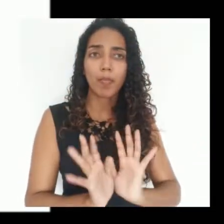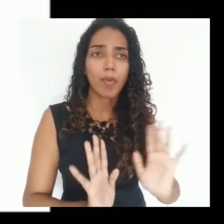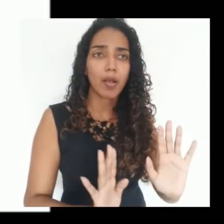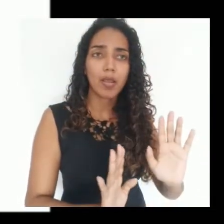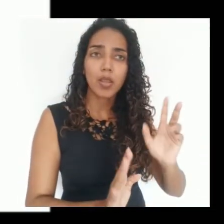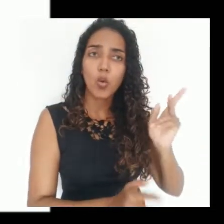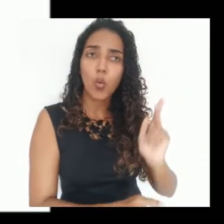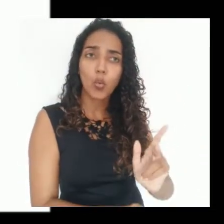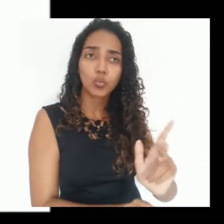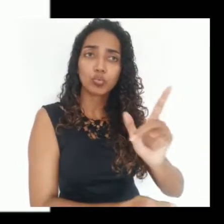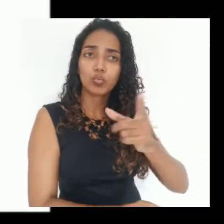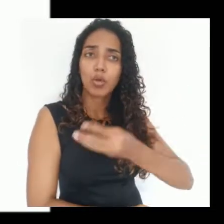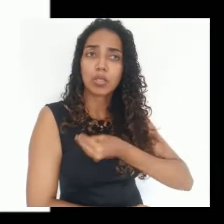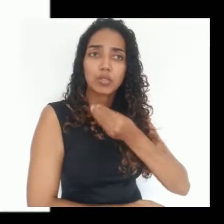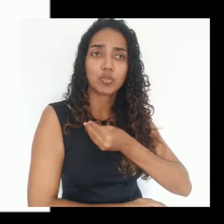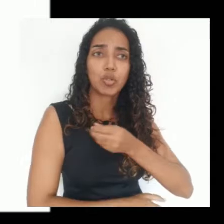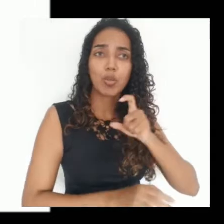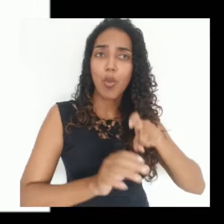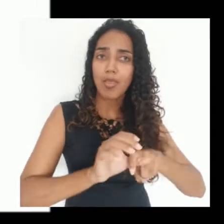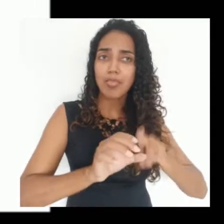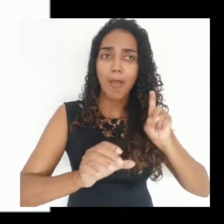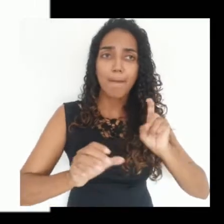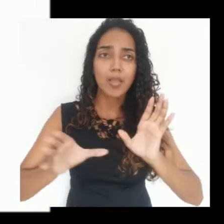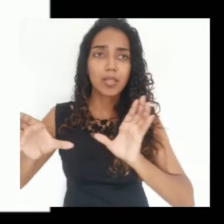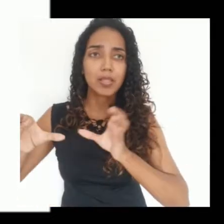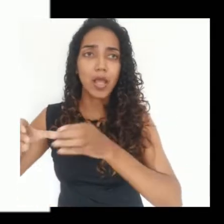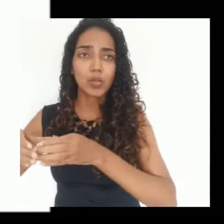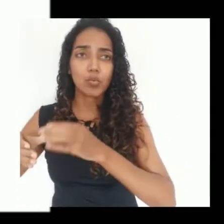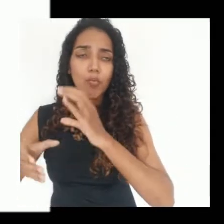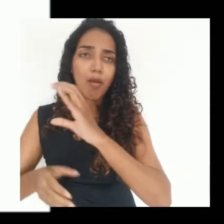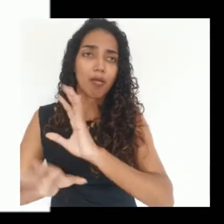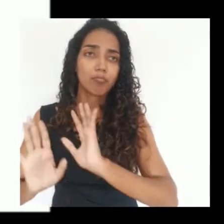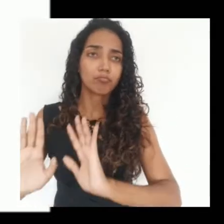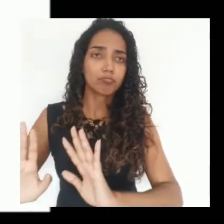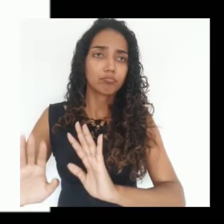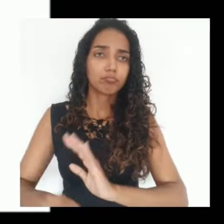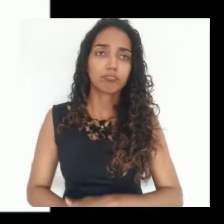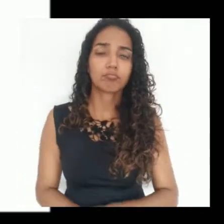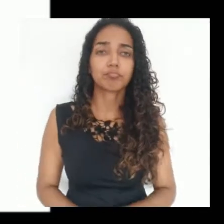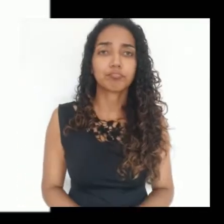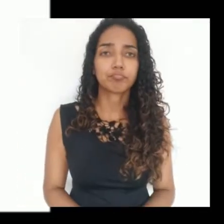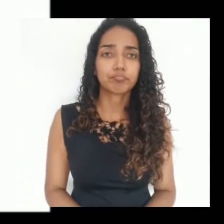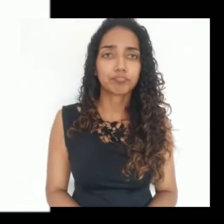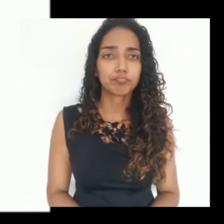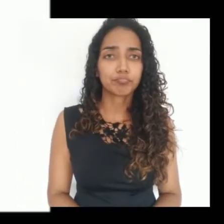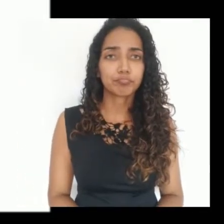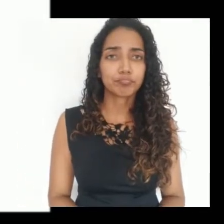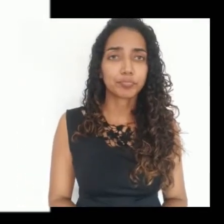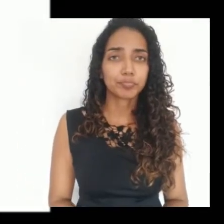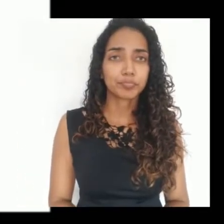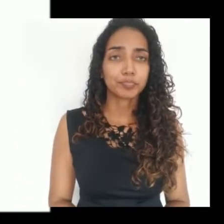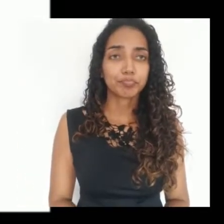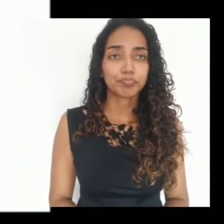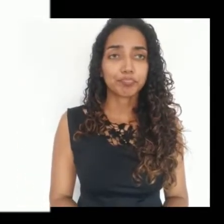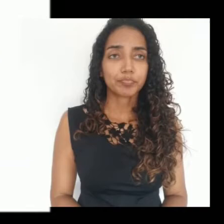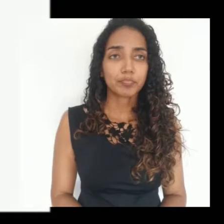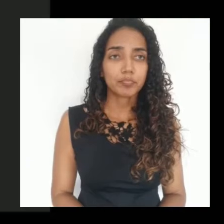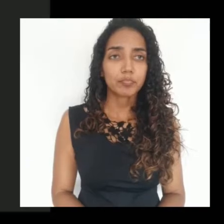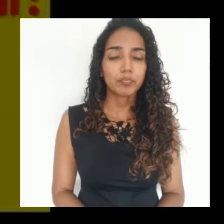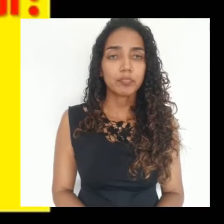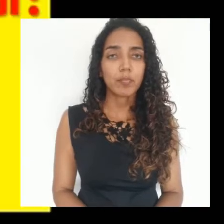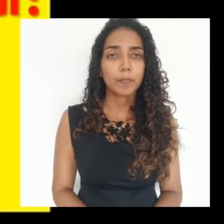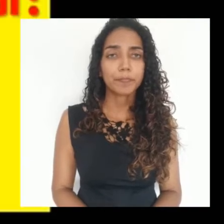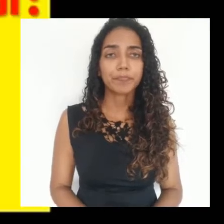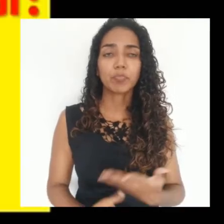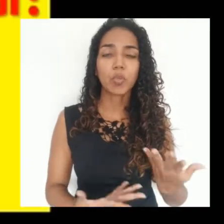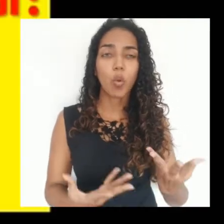turma ser ou não um objeto que exista. E, na prática, como